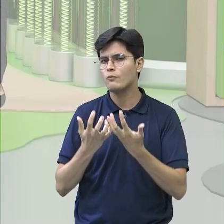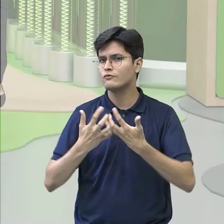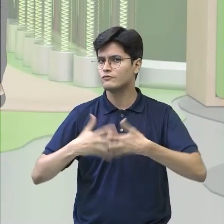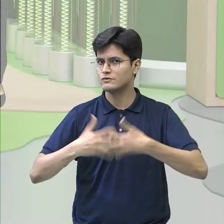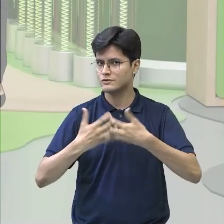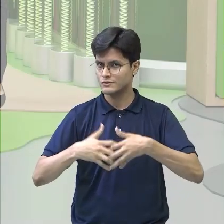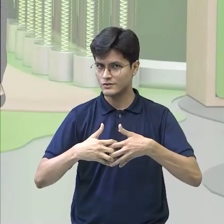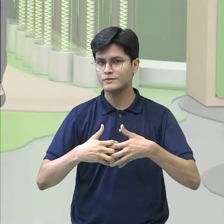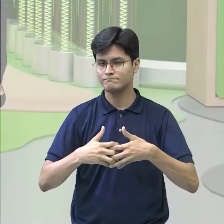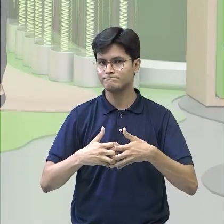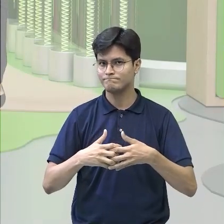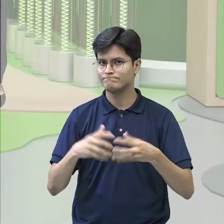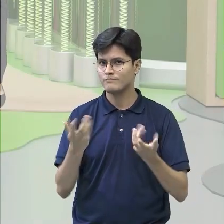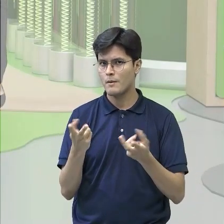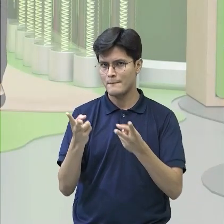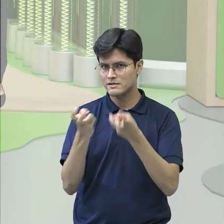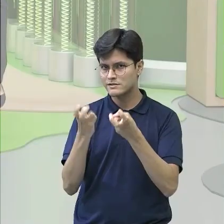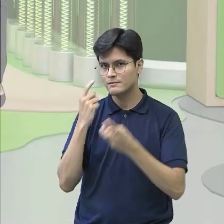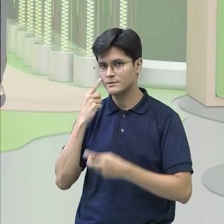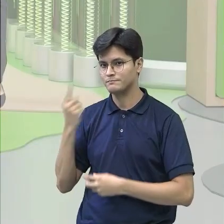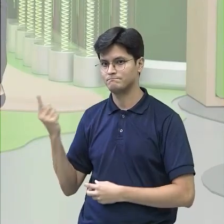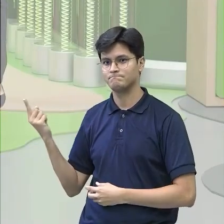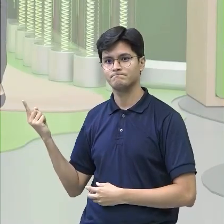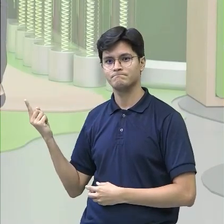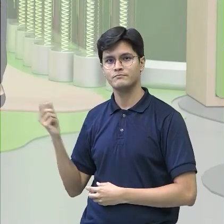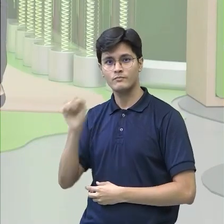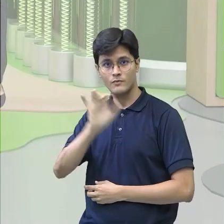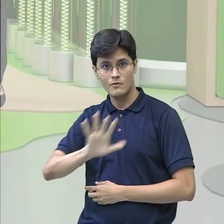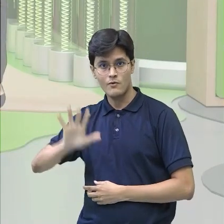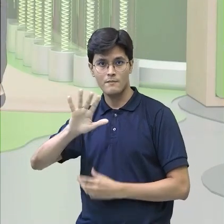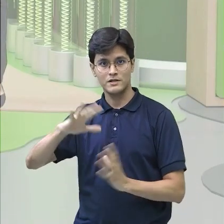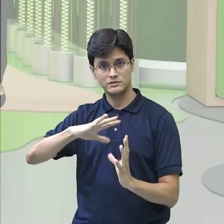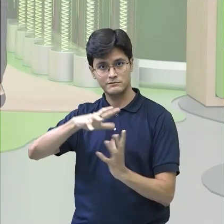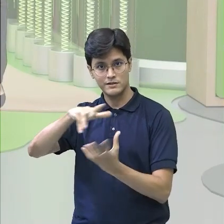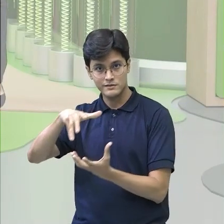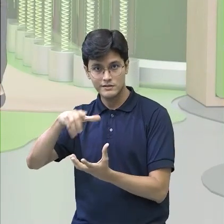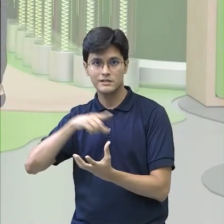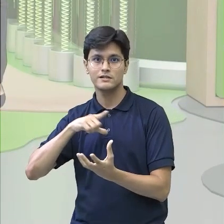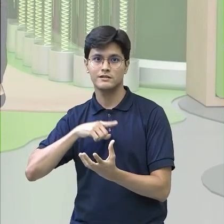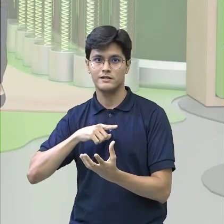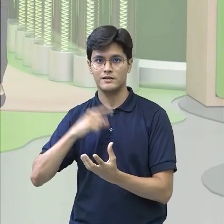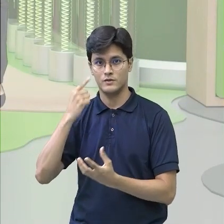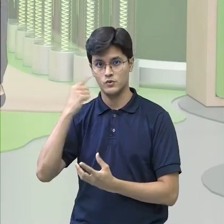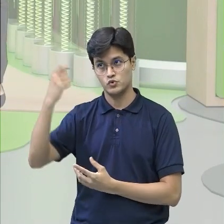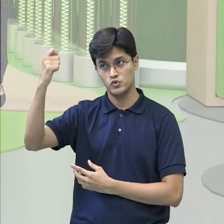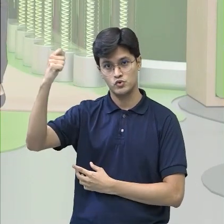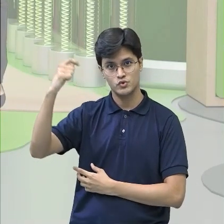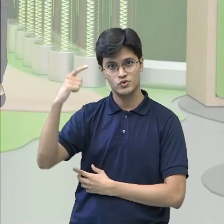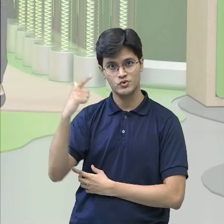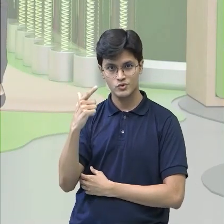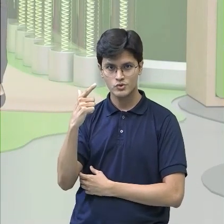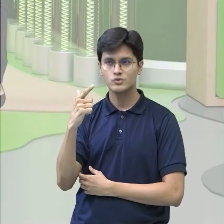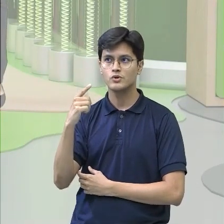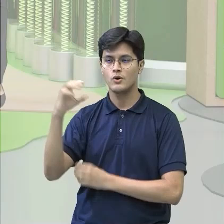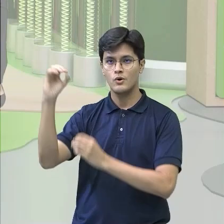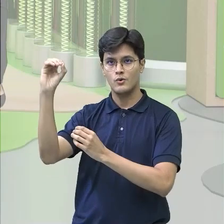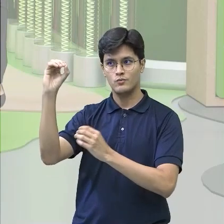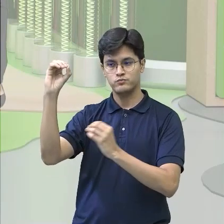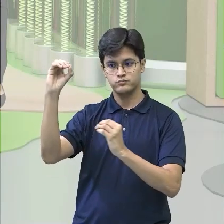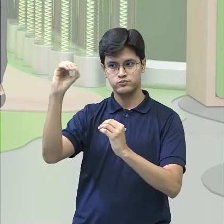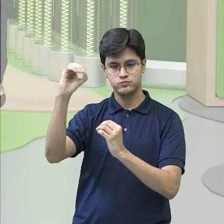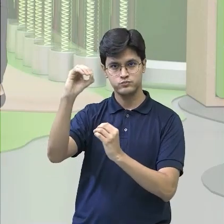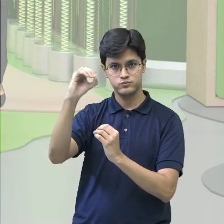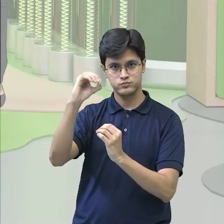nosso planeta, certo? Lá em cima a gente tem o Sol, né? Para a gente observar aí que ele faz parte